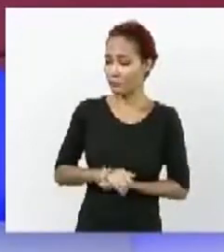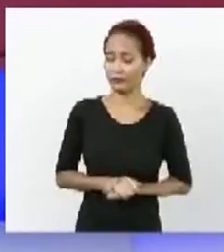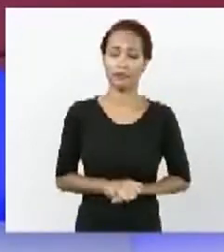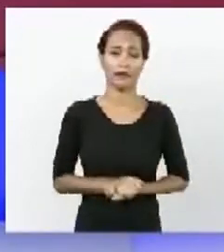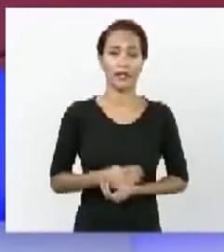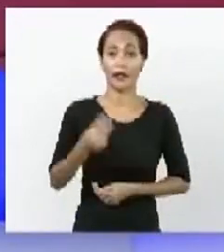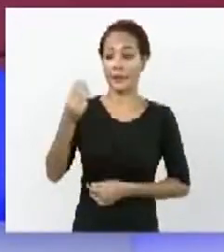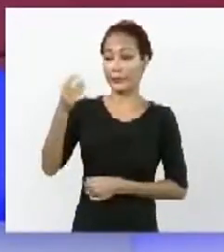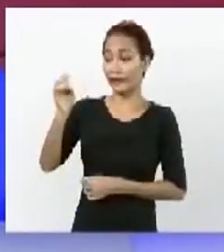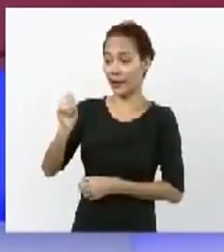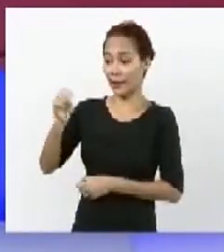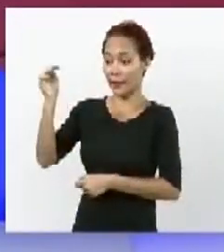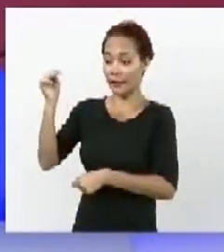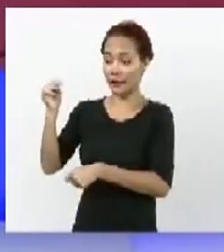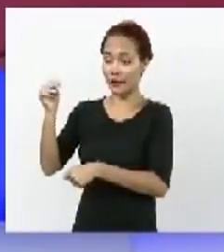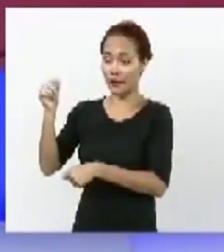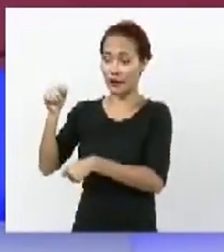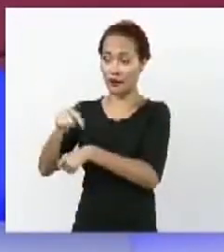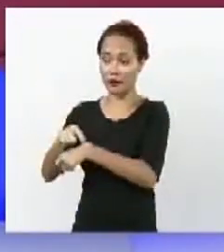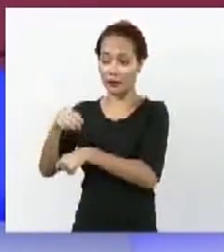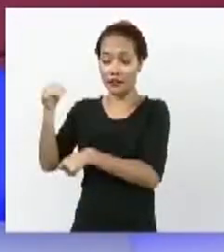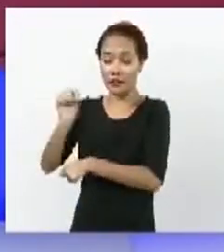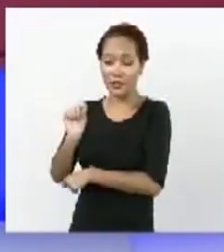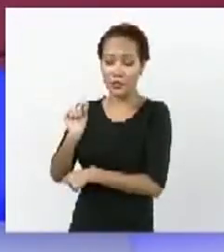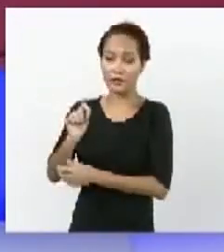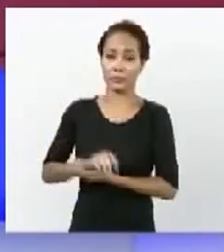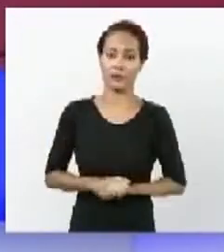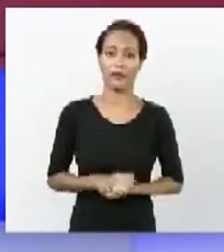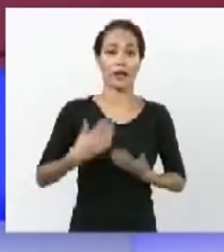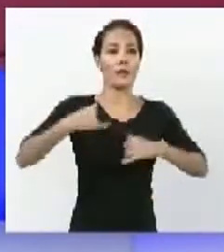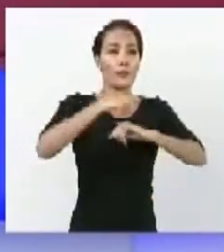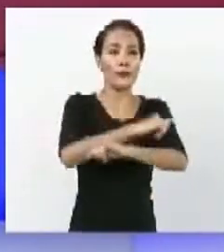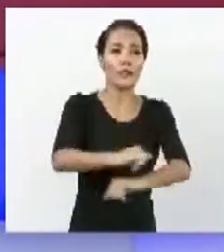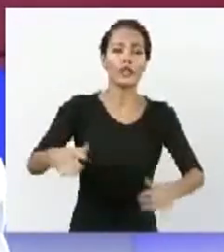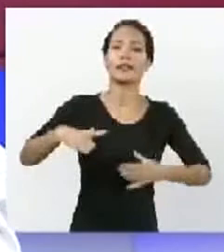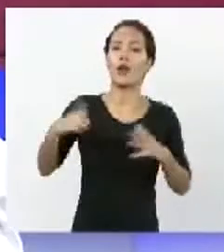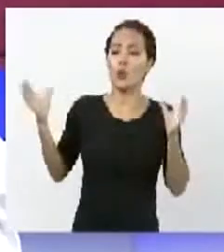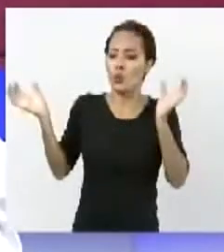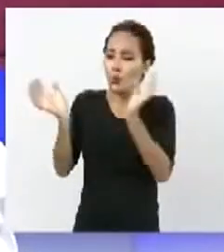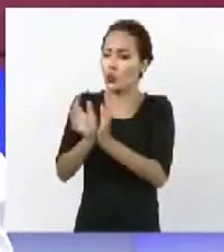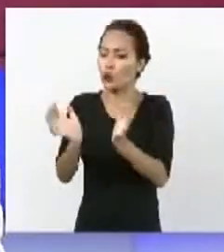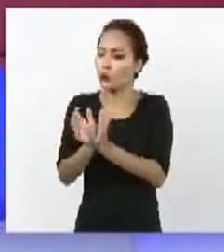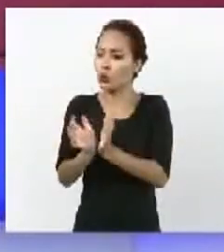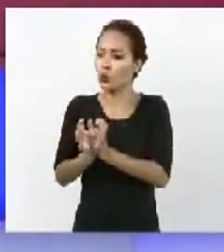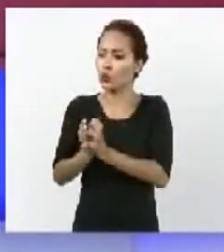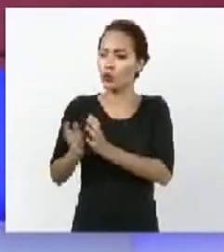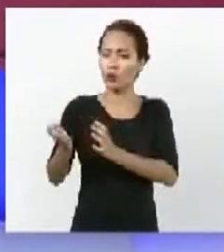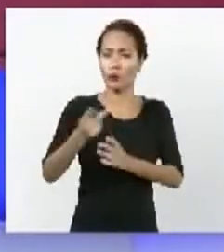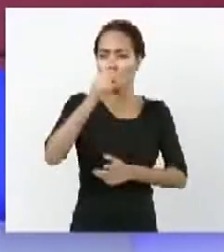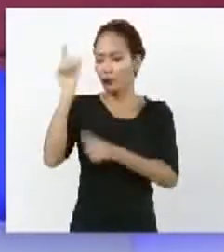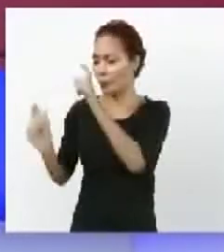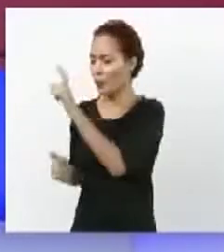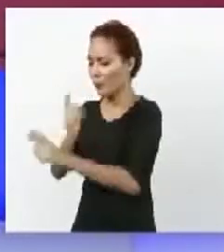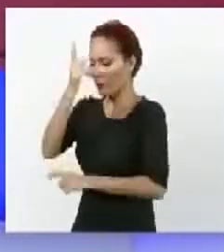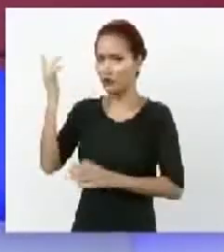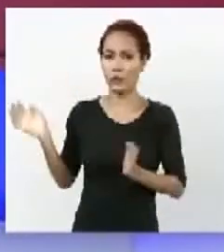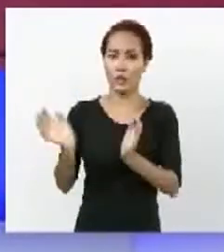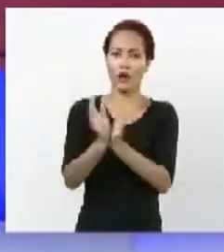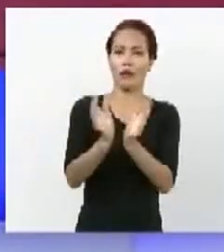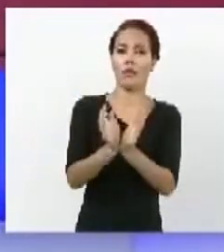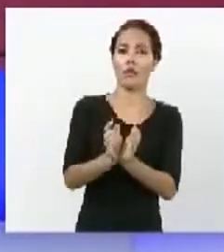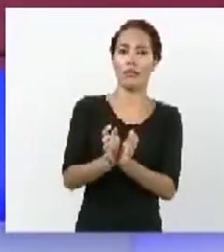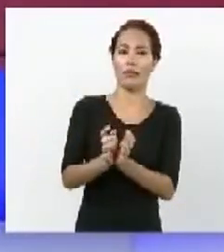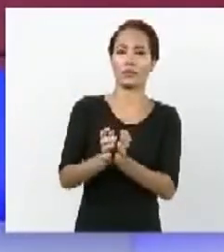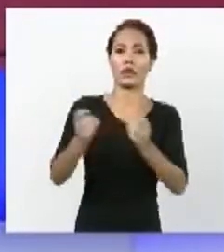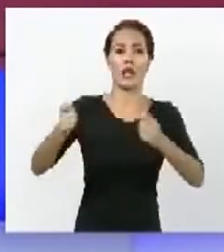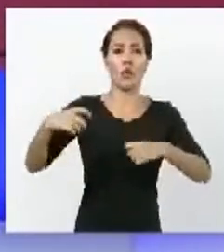que eu tenho uma equipe qualificada e técnica, porque eu não vendi os cargos da prefeitura para partidos